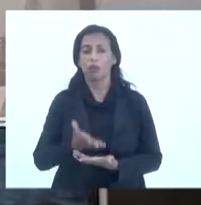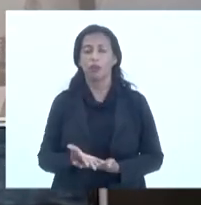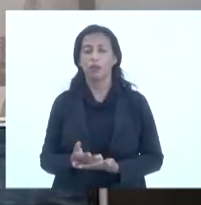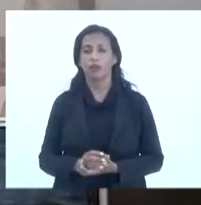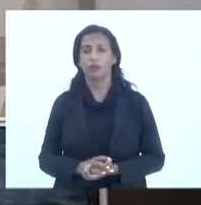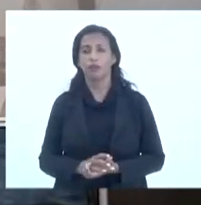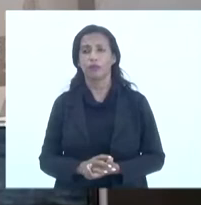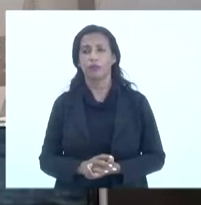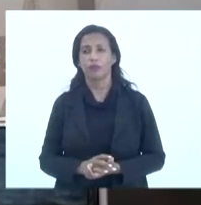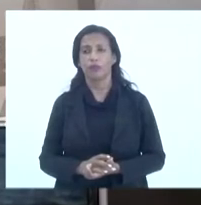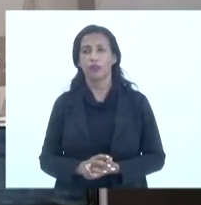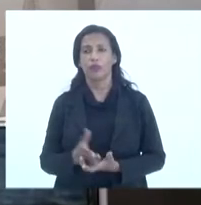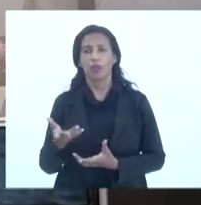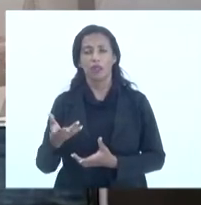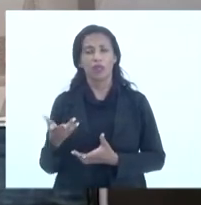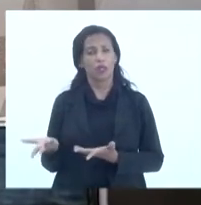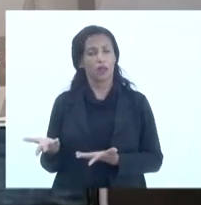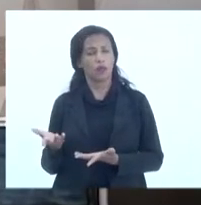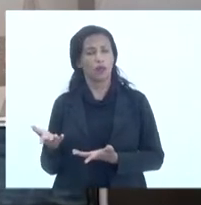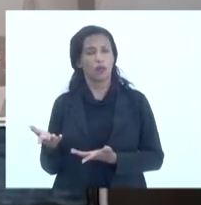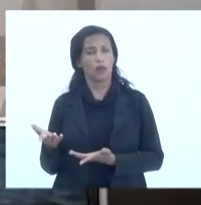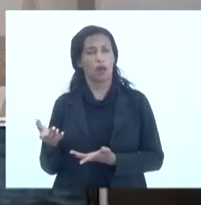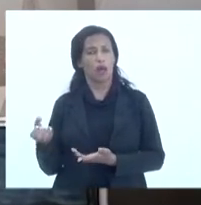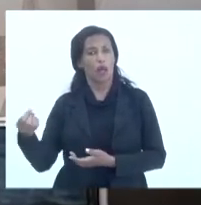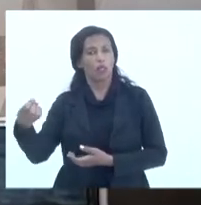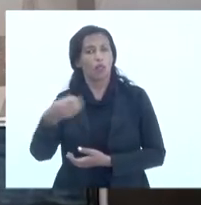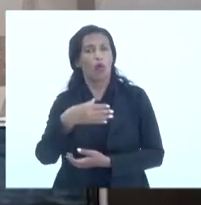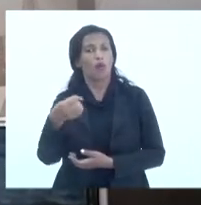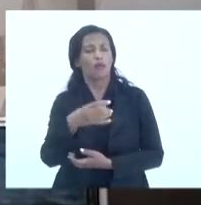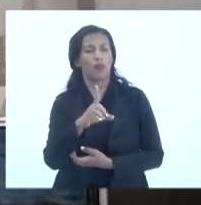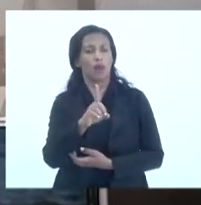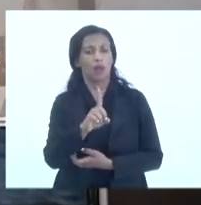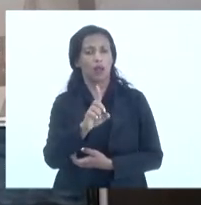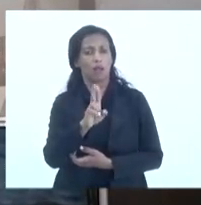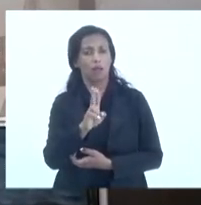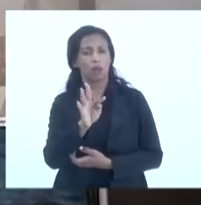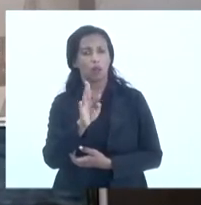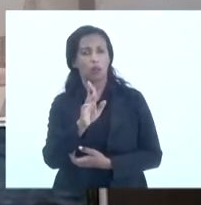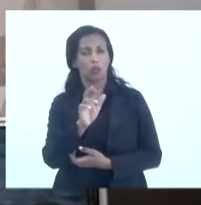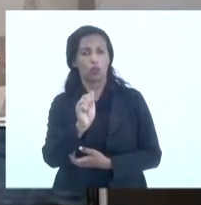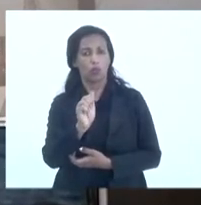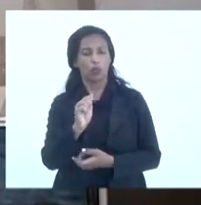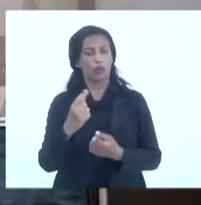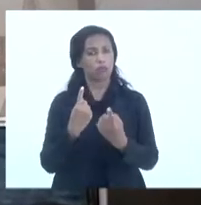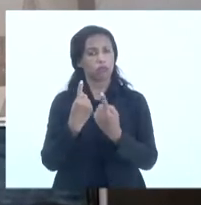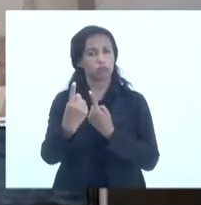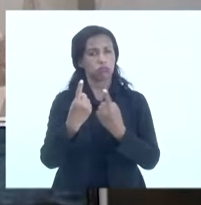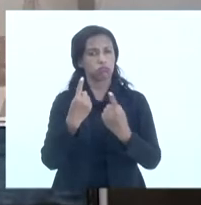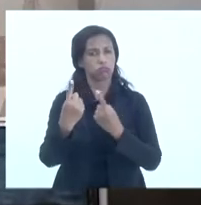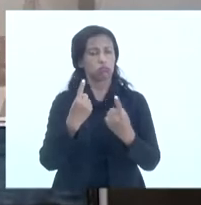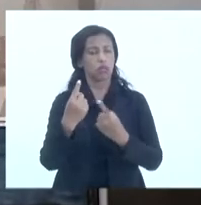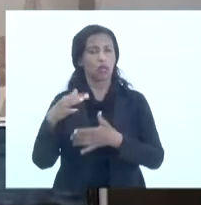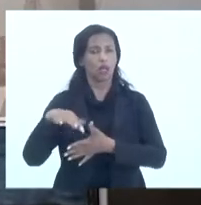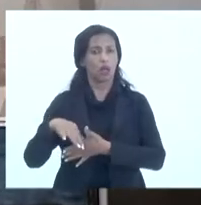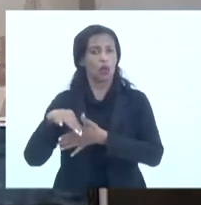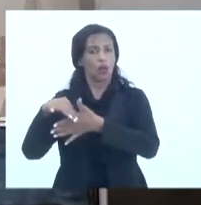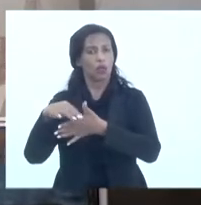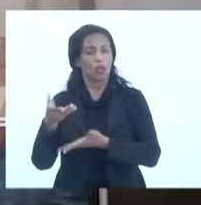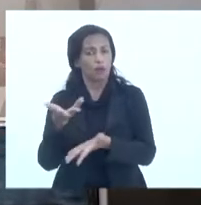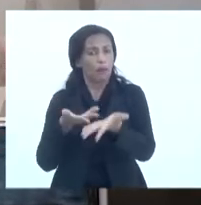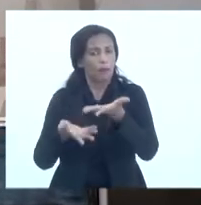na concessão nova da nova Dutra, né, que o líder teve uma